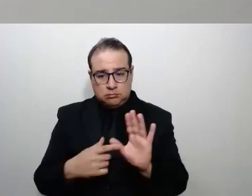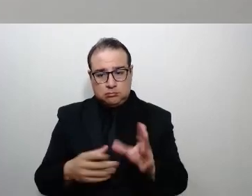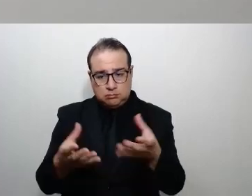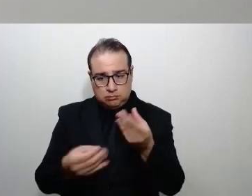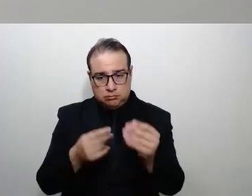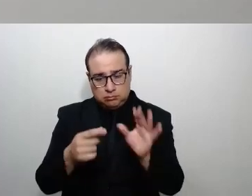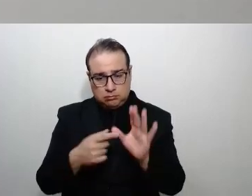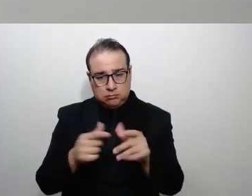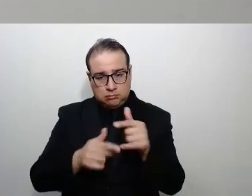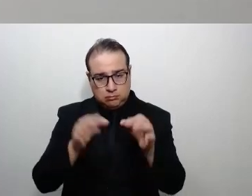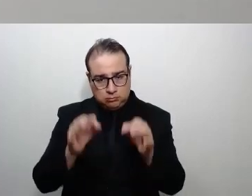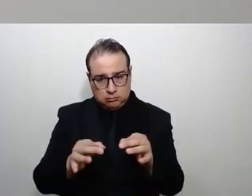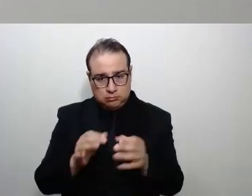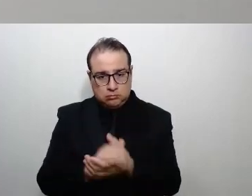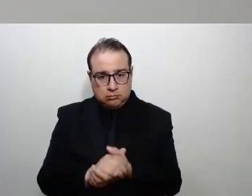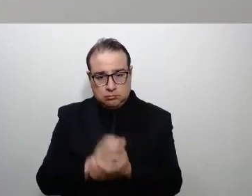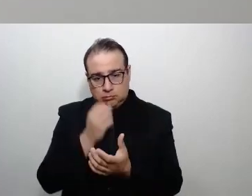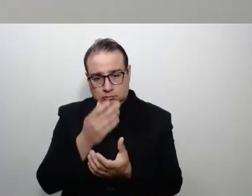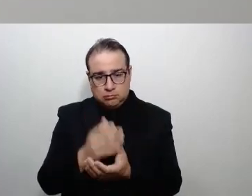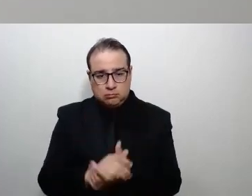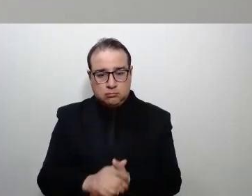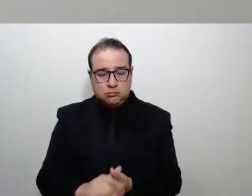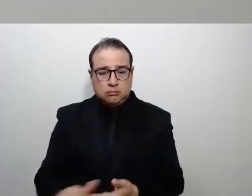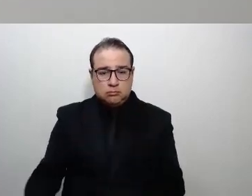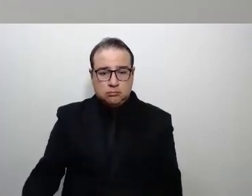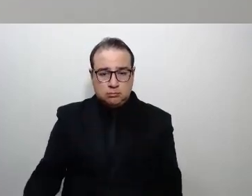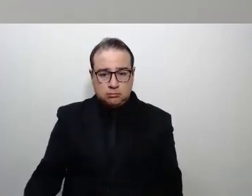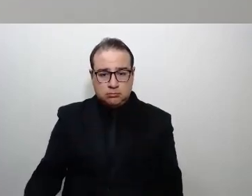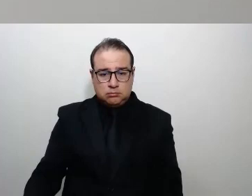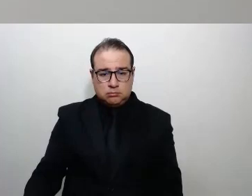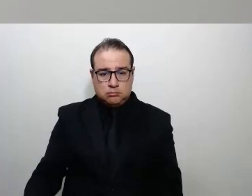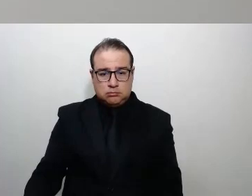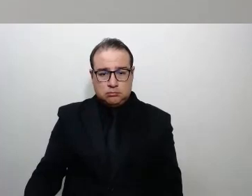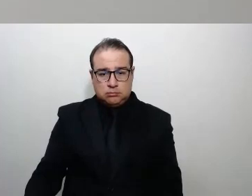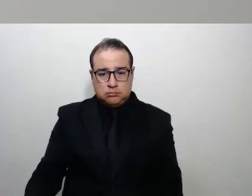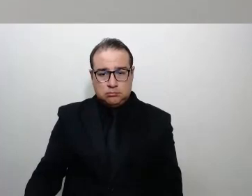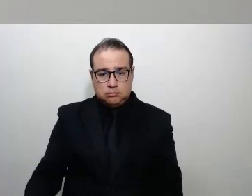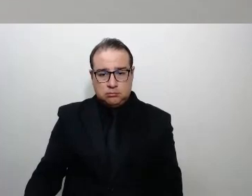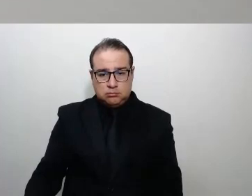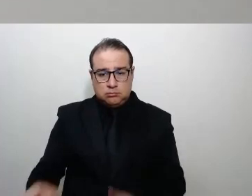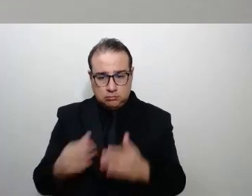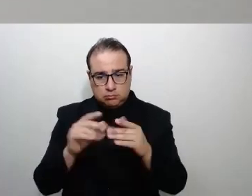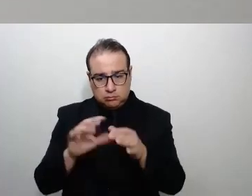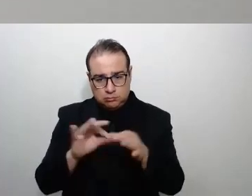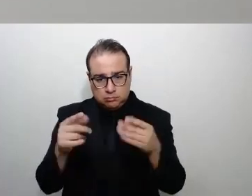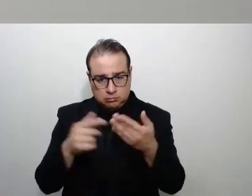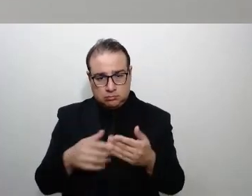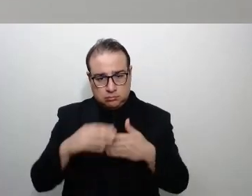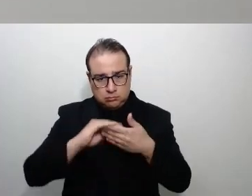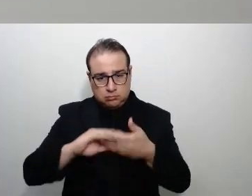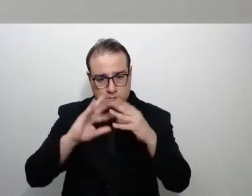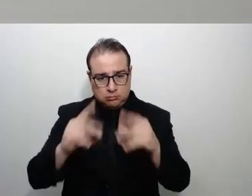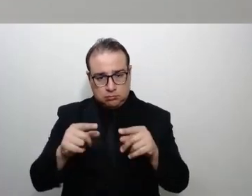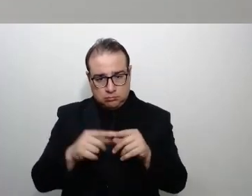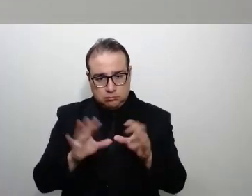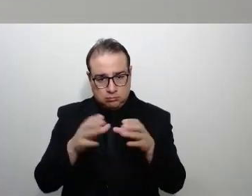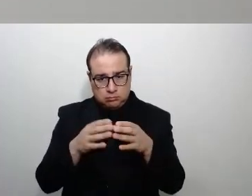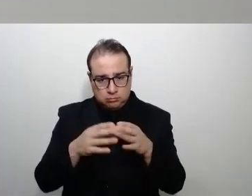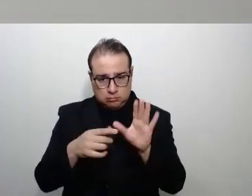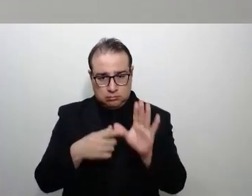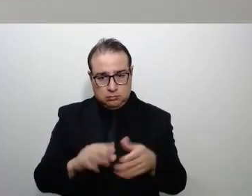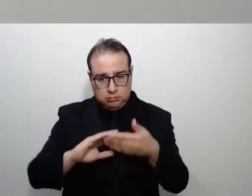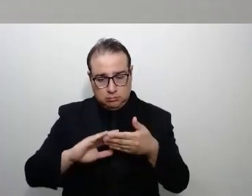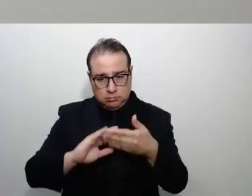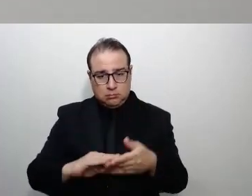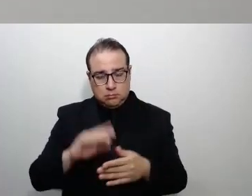eficiência e presidente em seu nome eu peço licença para cumprimentar também todos os colegas